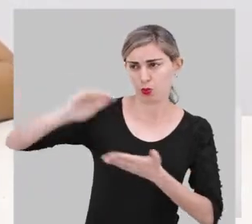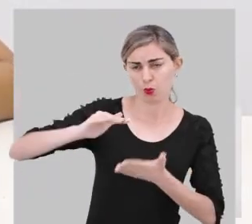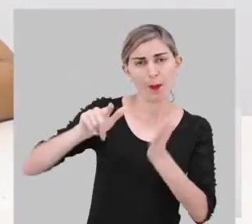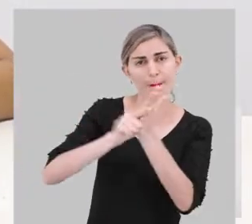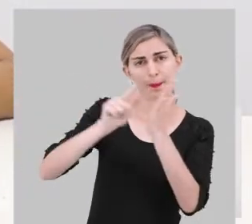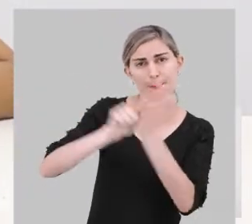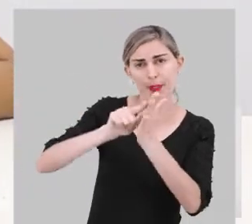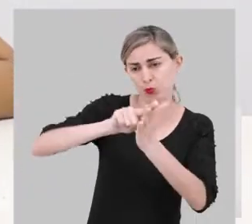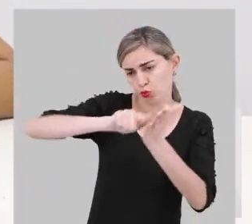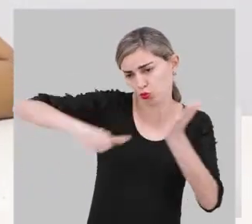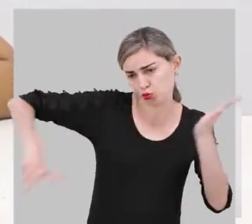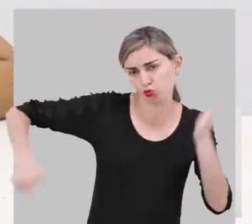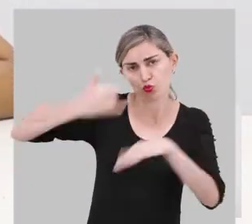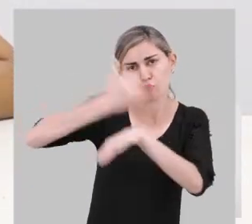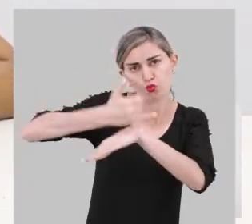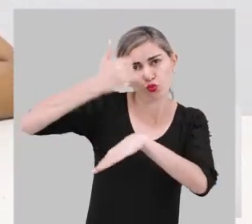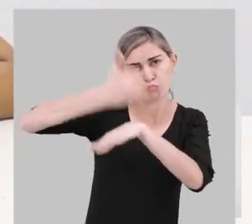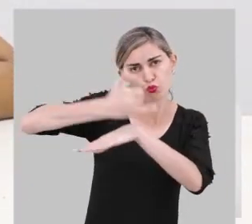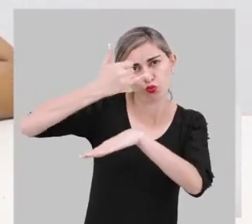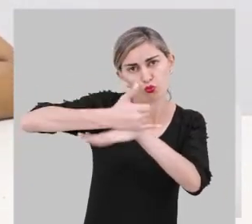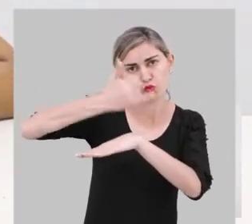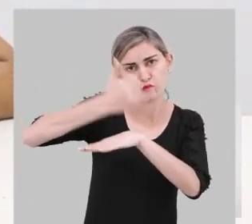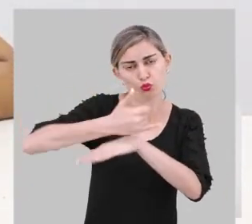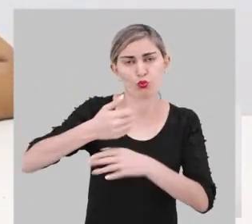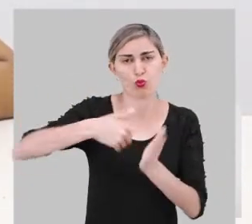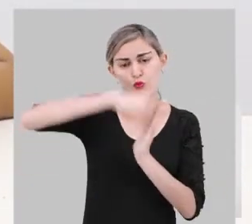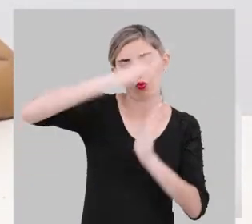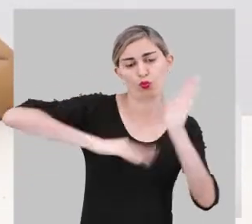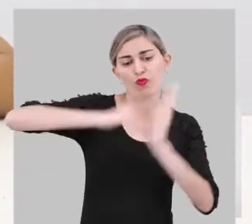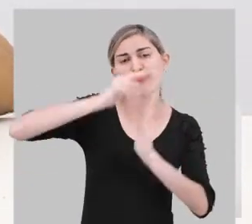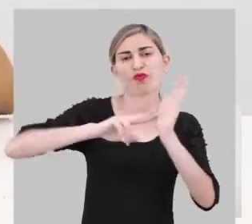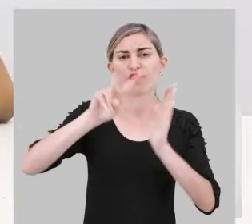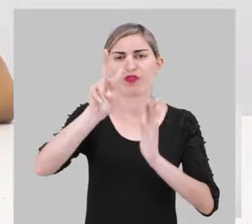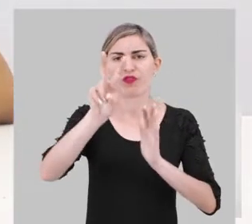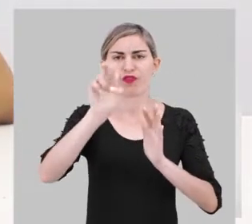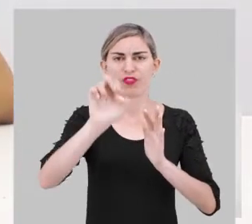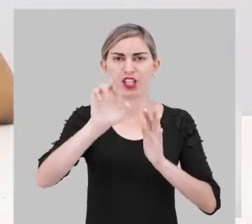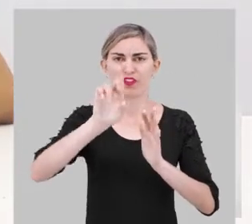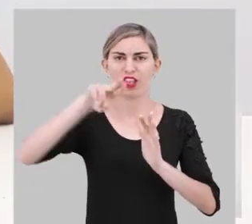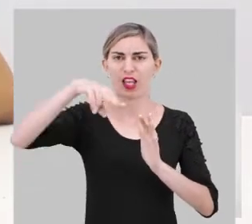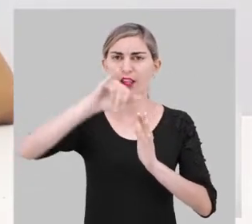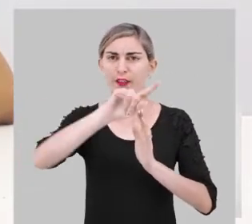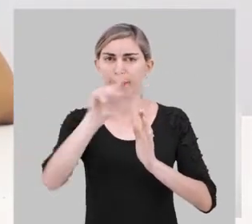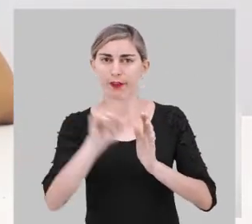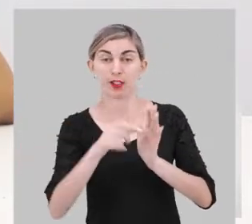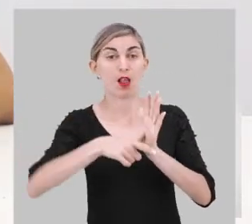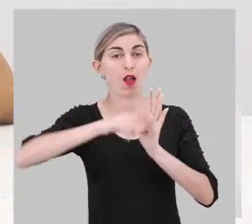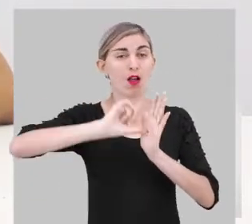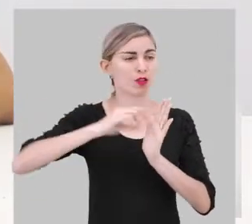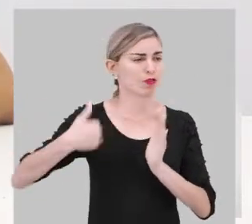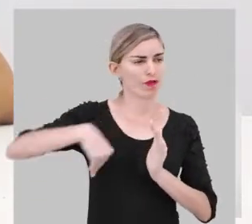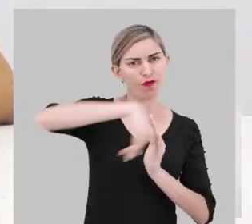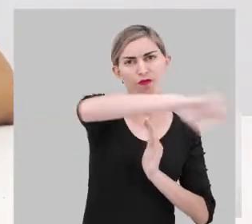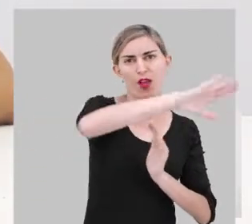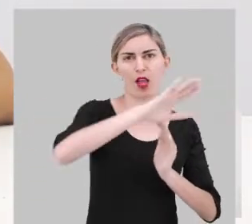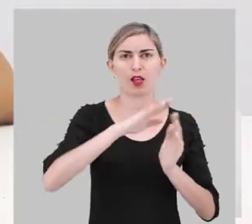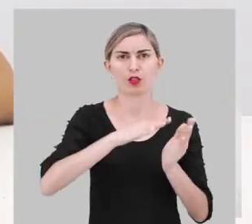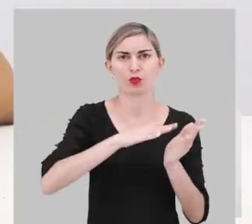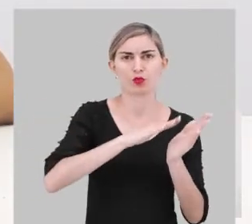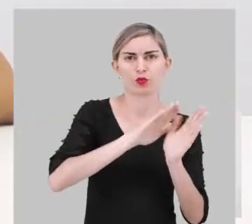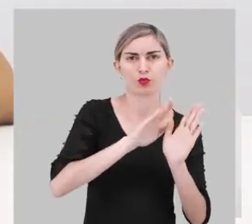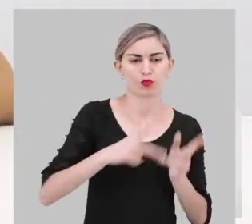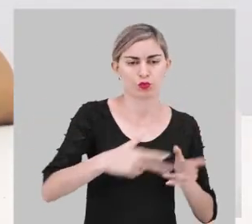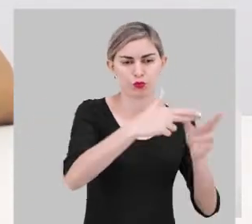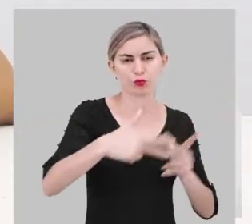de aço para passar uma camada de verniz nessa folha antes que ela siga para a etapa de litografia.